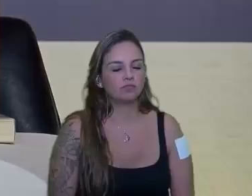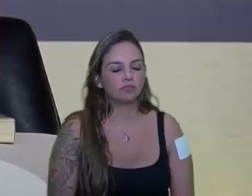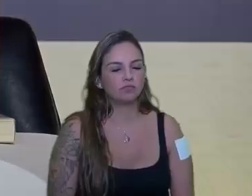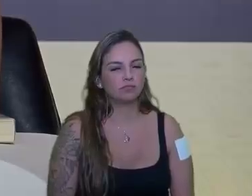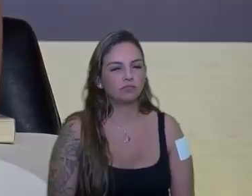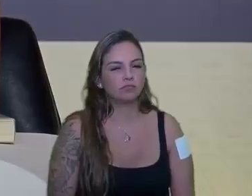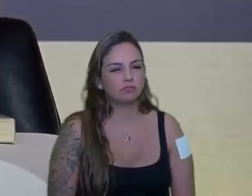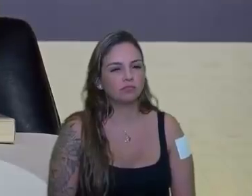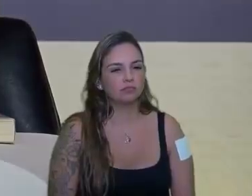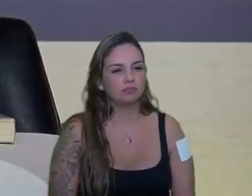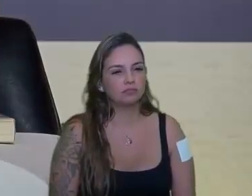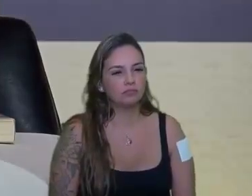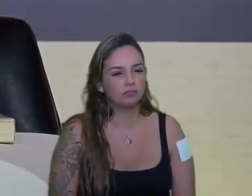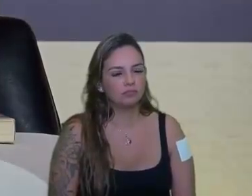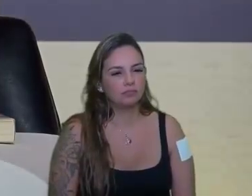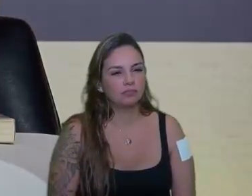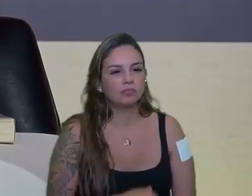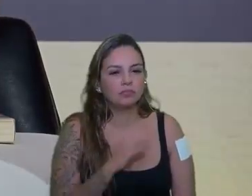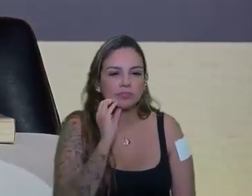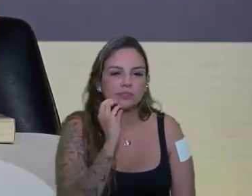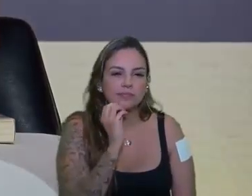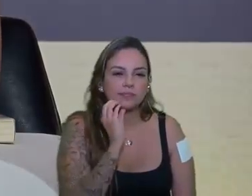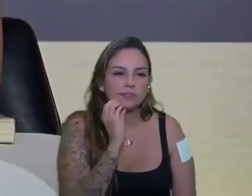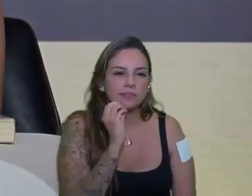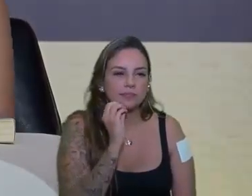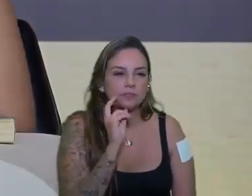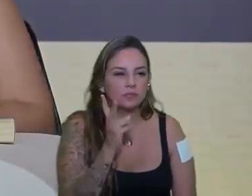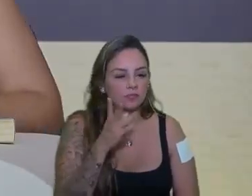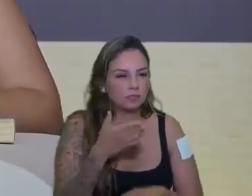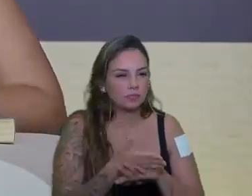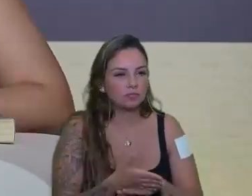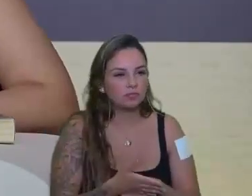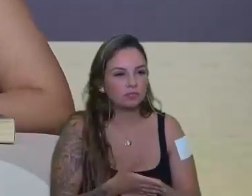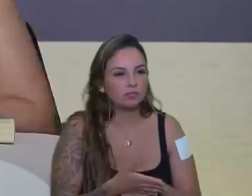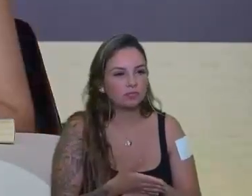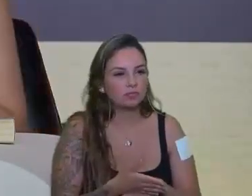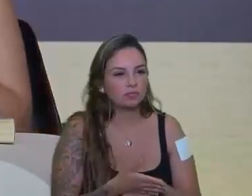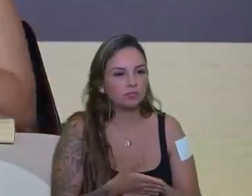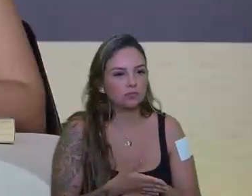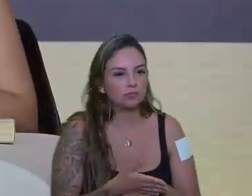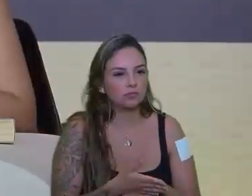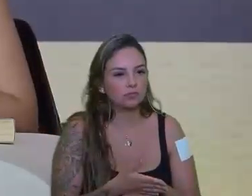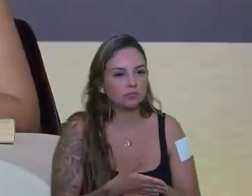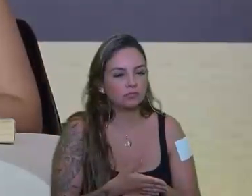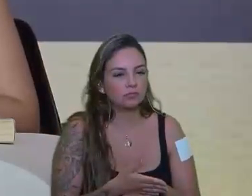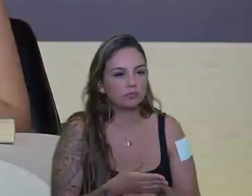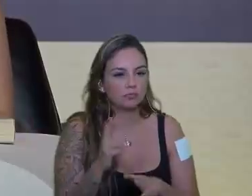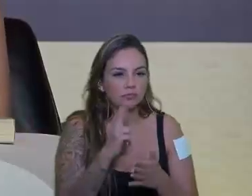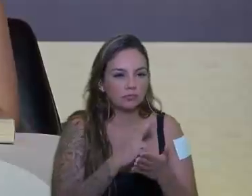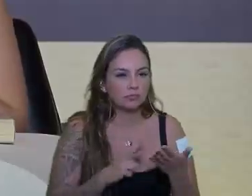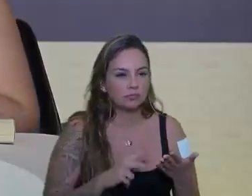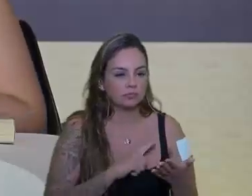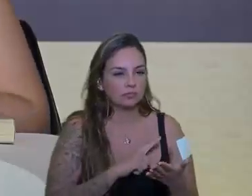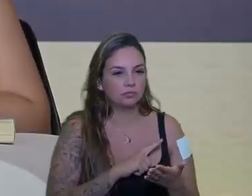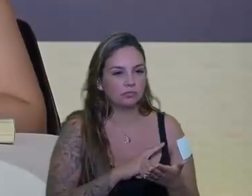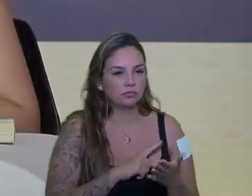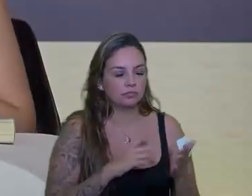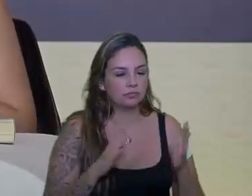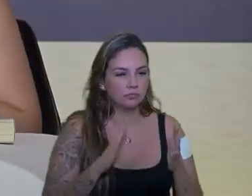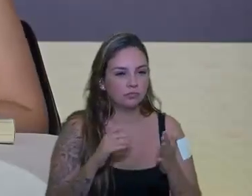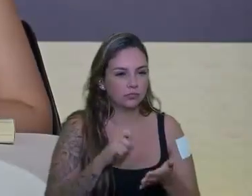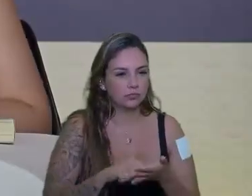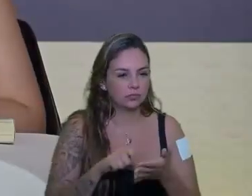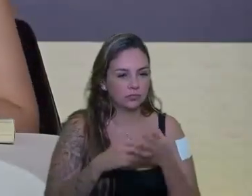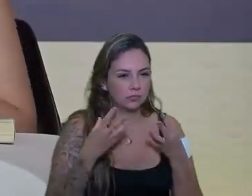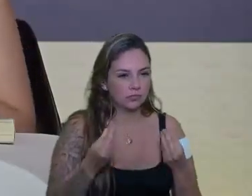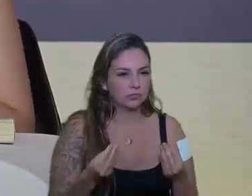Então, sempre achei robótico, porque eu entrei muito eu entrei nessa onda da redação. Eu tive uma época em que eu